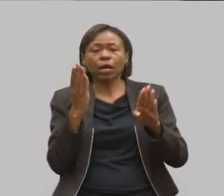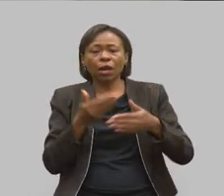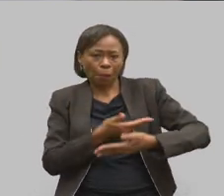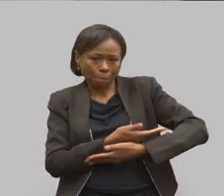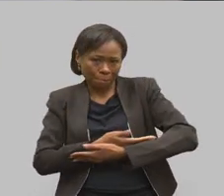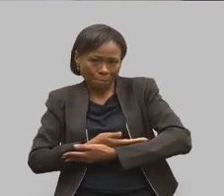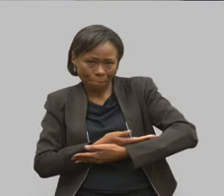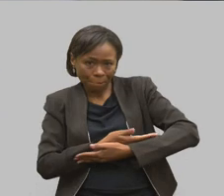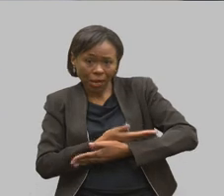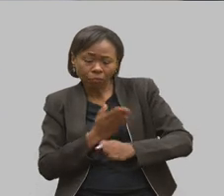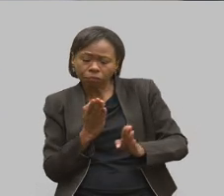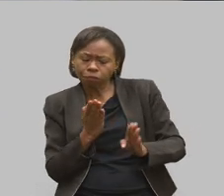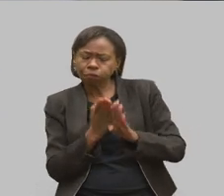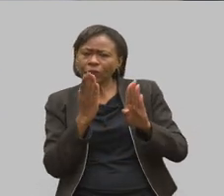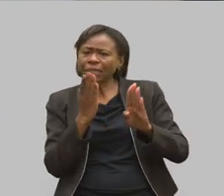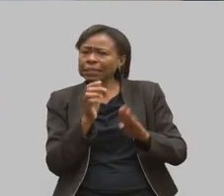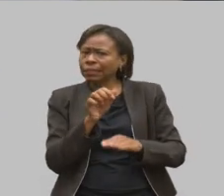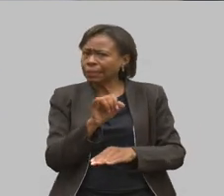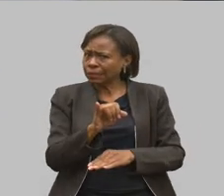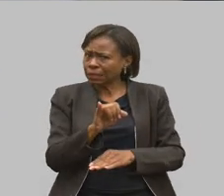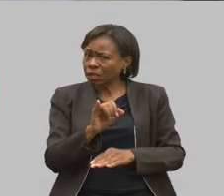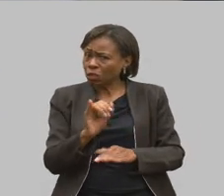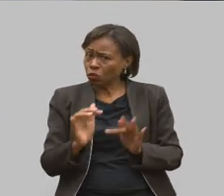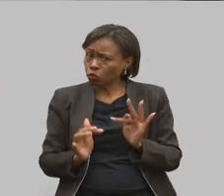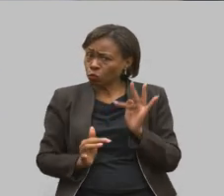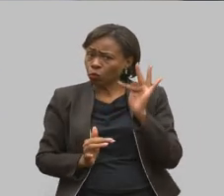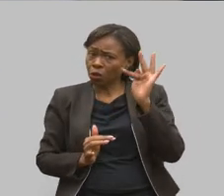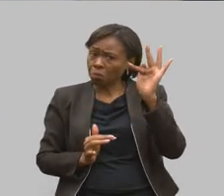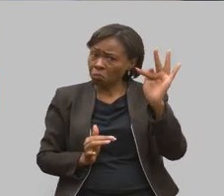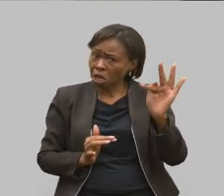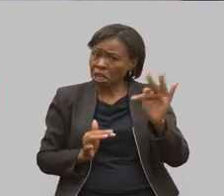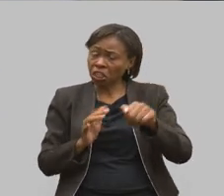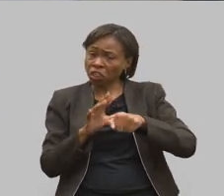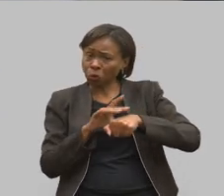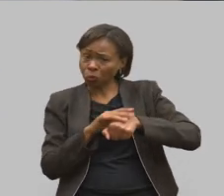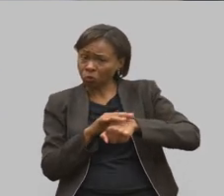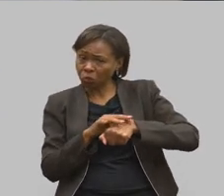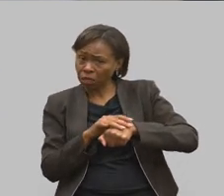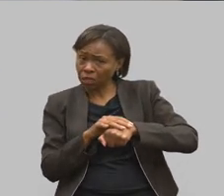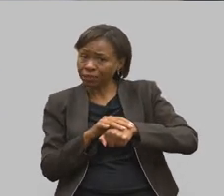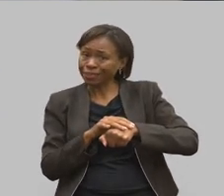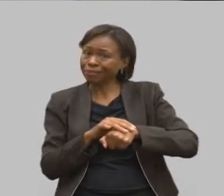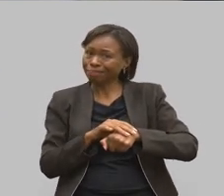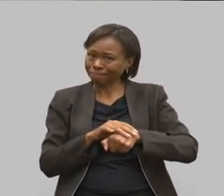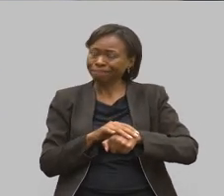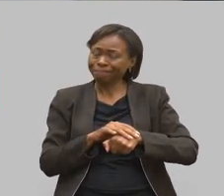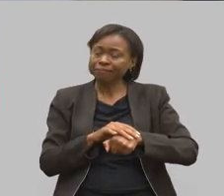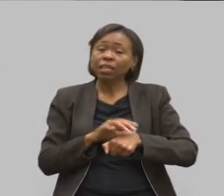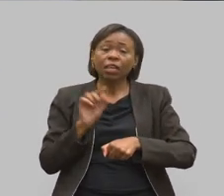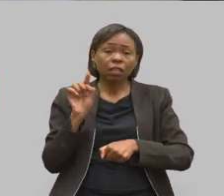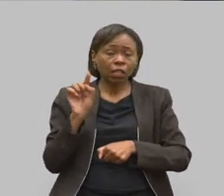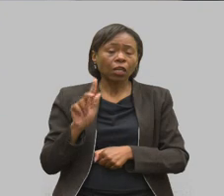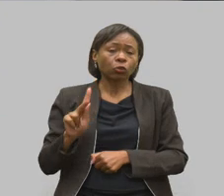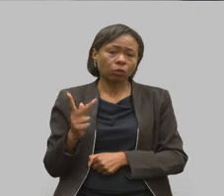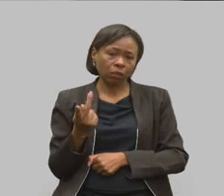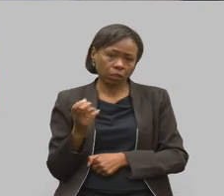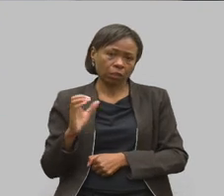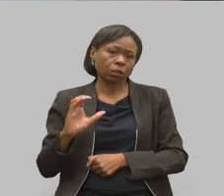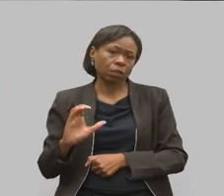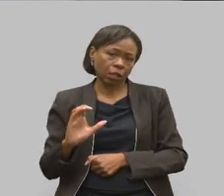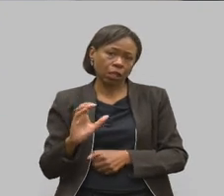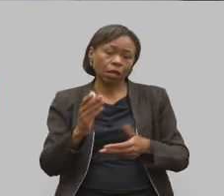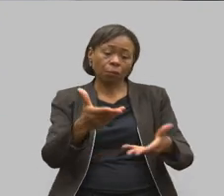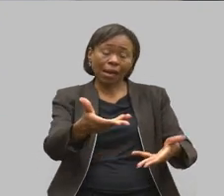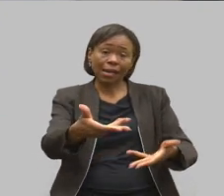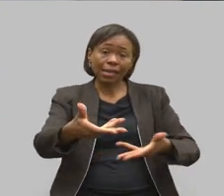condição que favorece a manifestação Clínica dessa doença e o Hospital das Clínicas é quem está